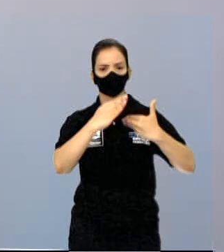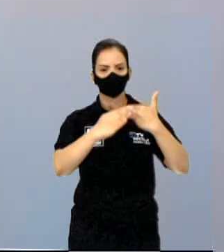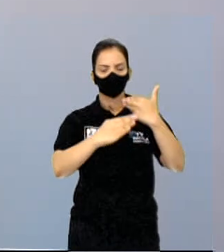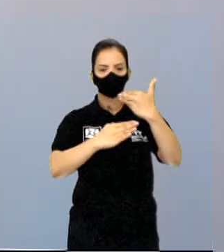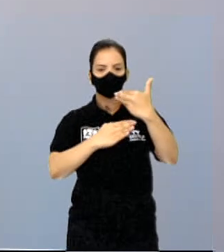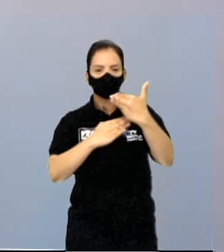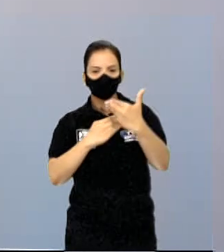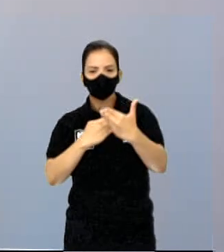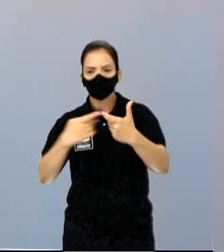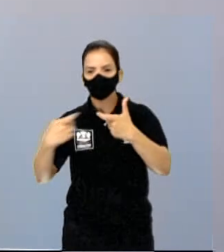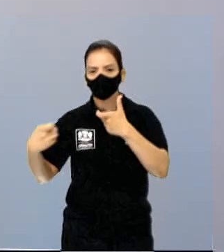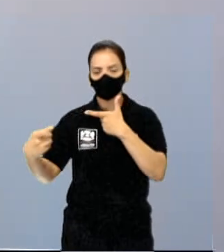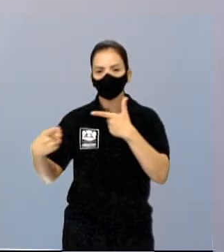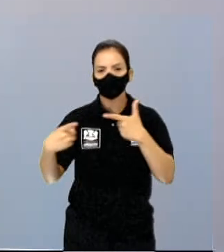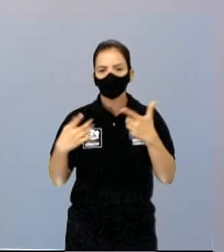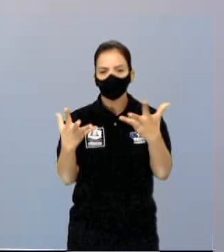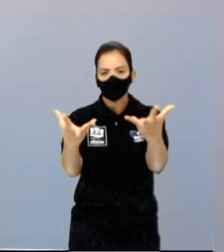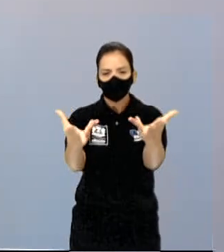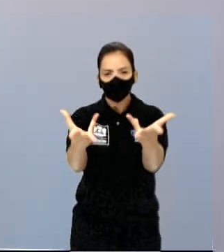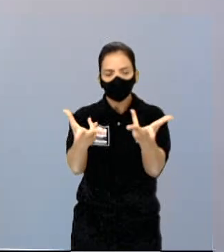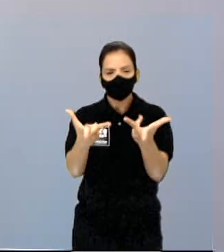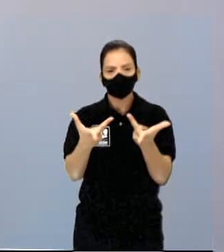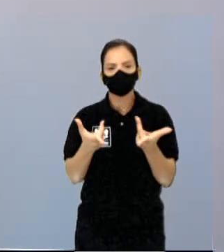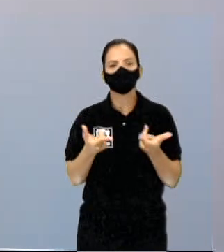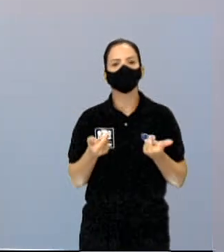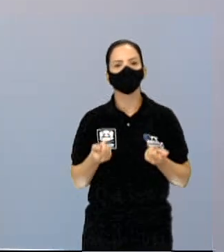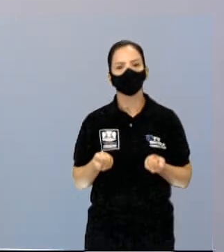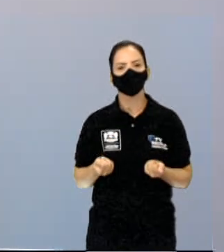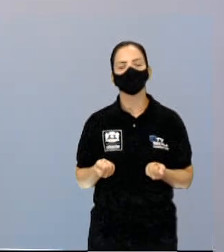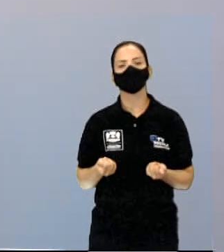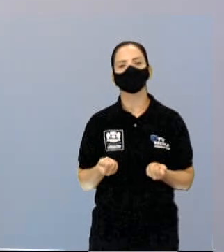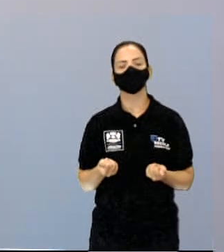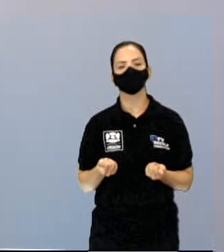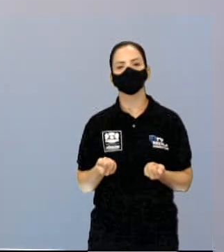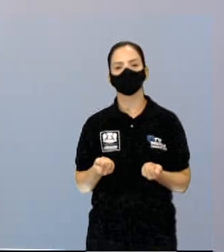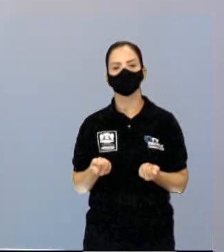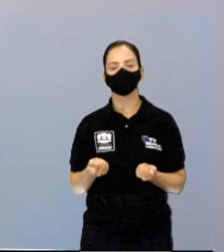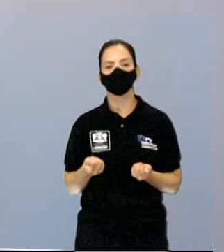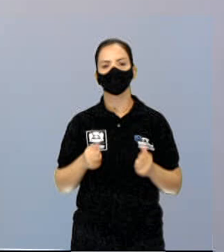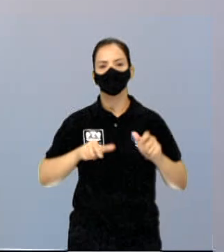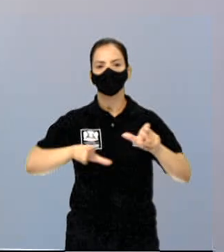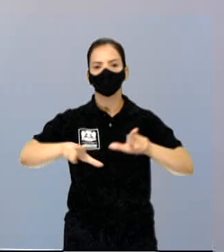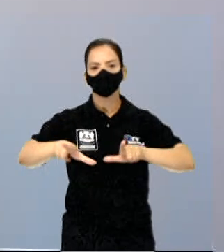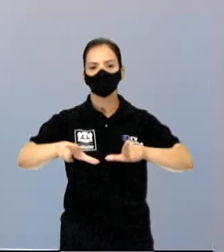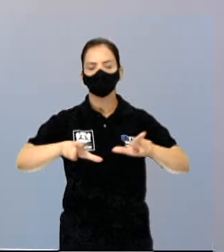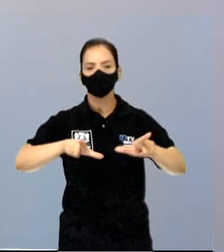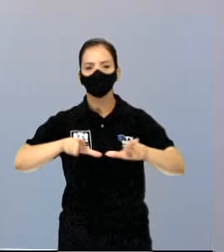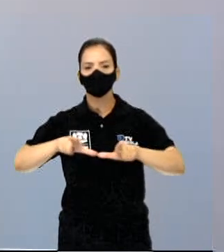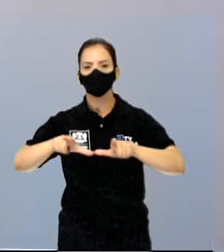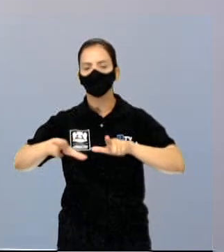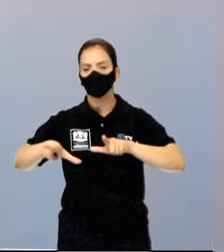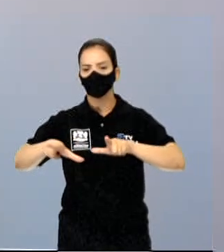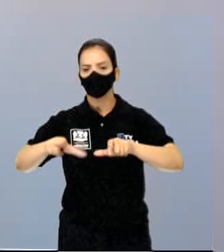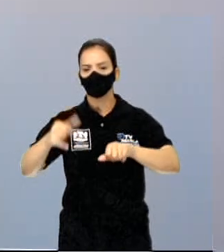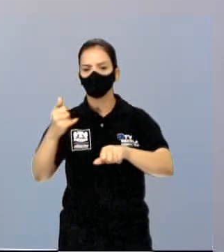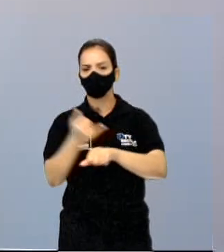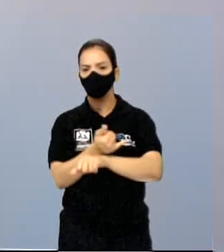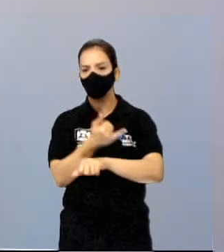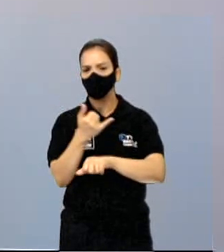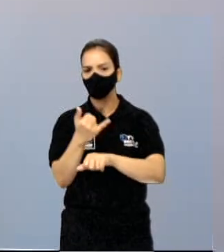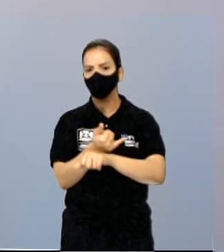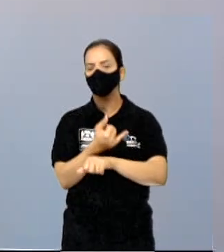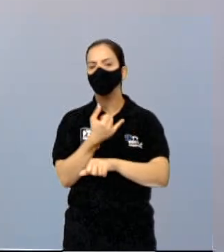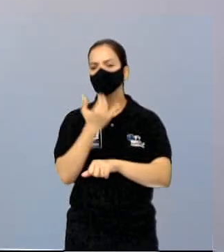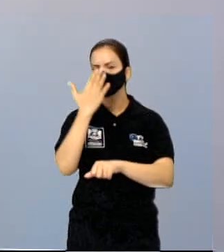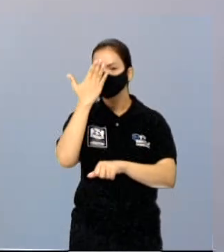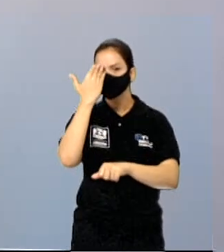guerra, eles eram muito habilidosos também, desculpa aí, no trabalho metalúrgico, ou seja, eles manipulavam muito